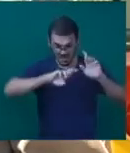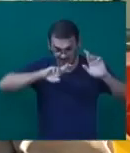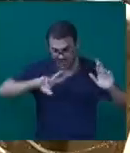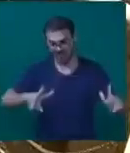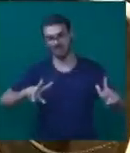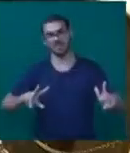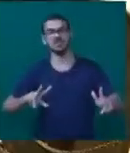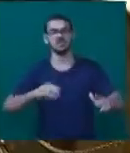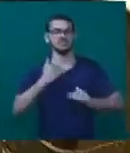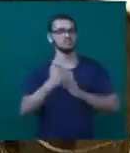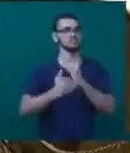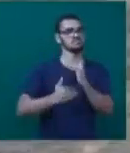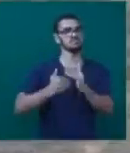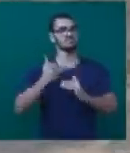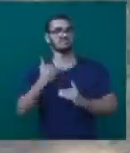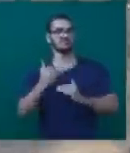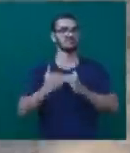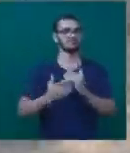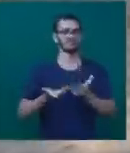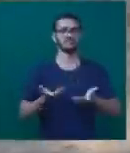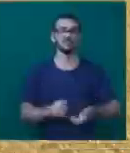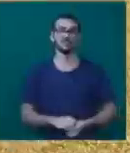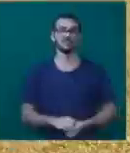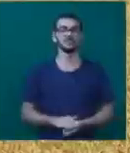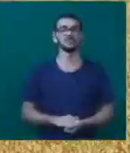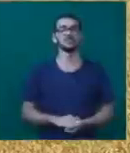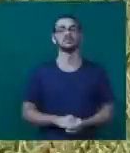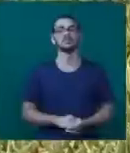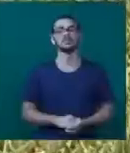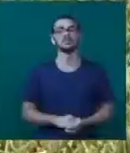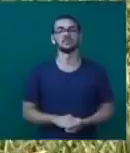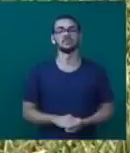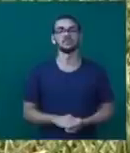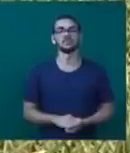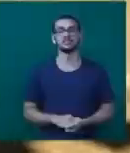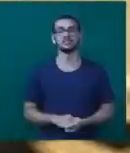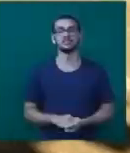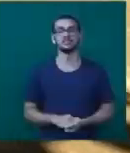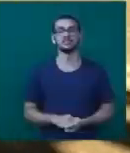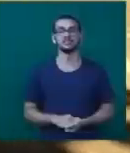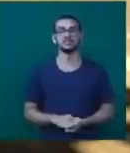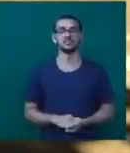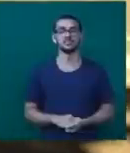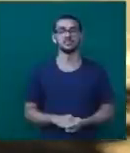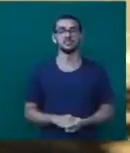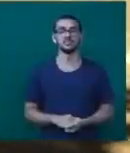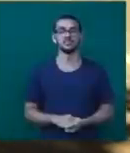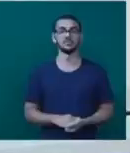processo.